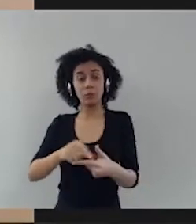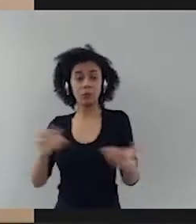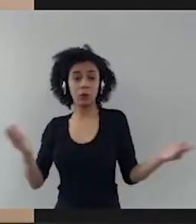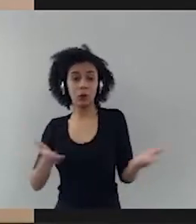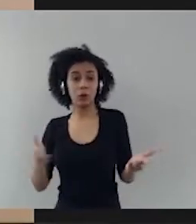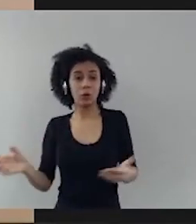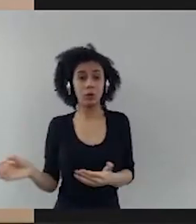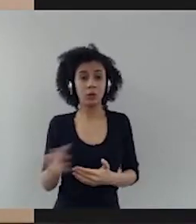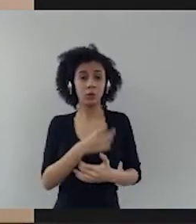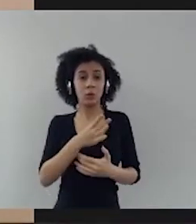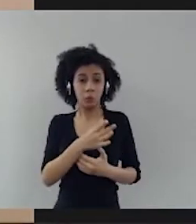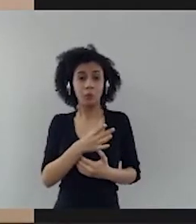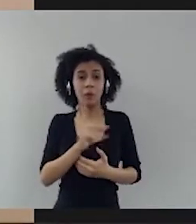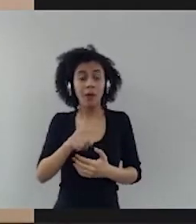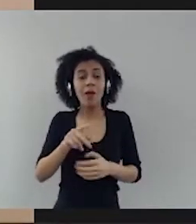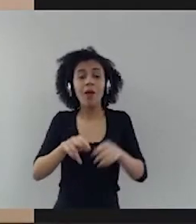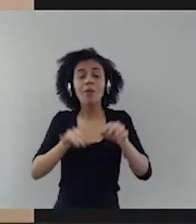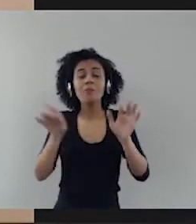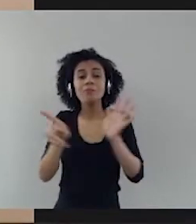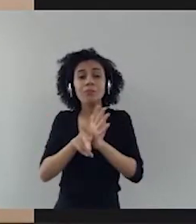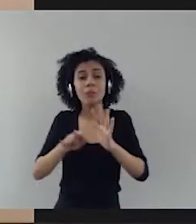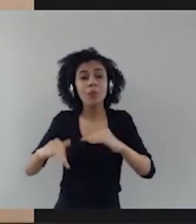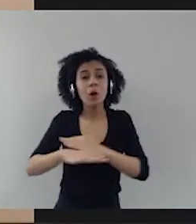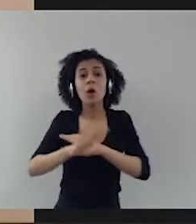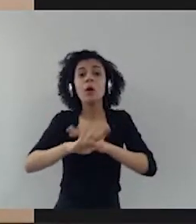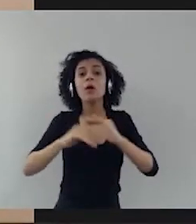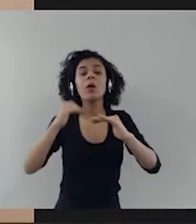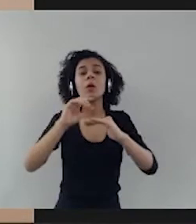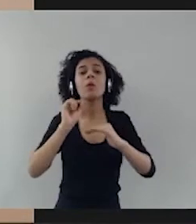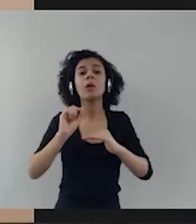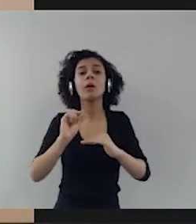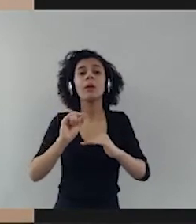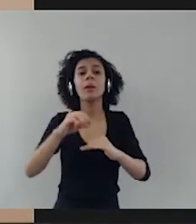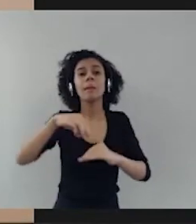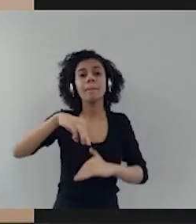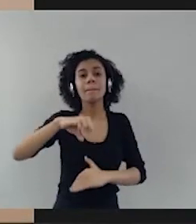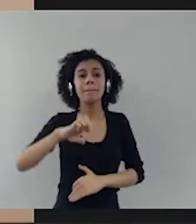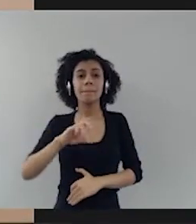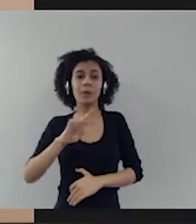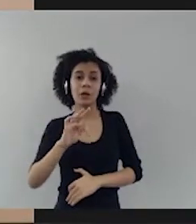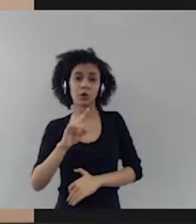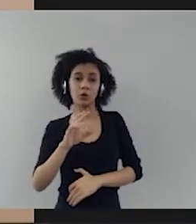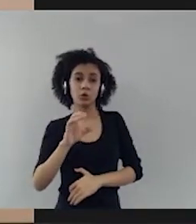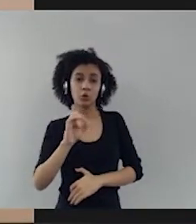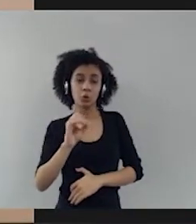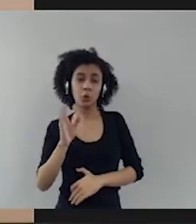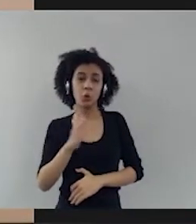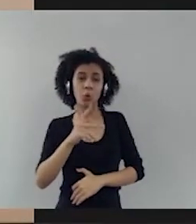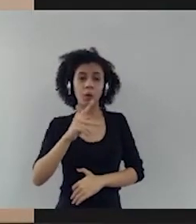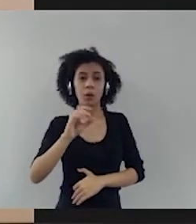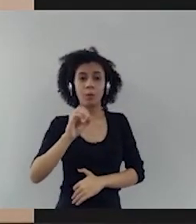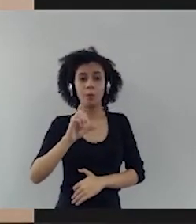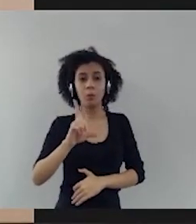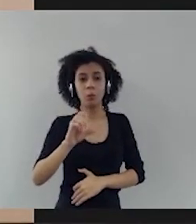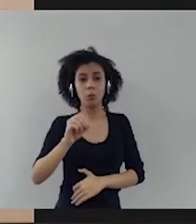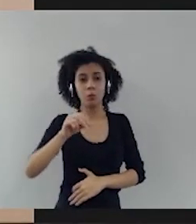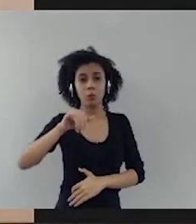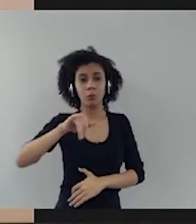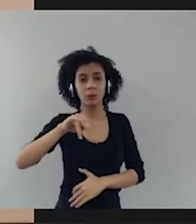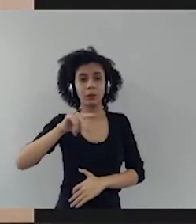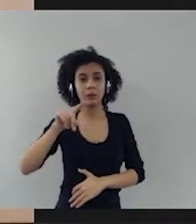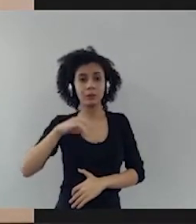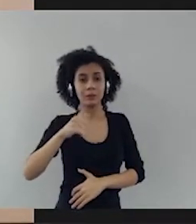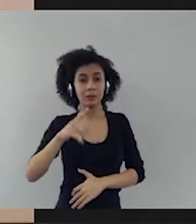a forma urbana, é a forma, mais que isso, metropolizada. Mas aí o que acontece? Se